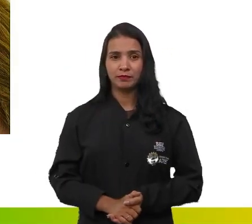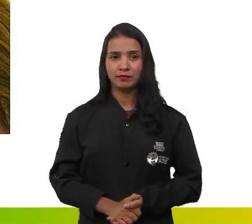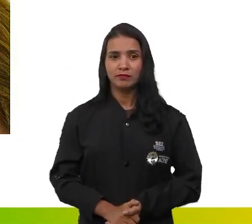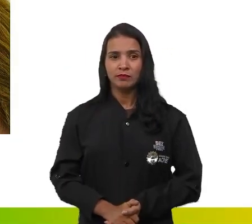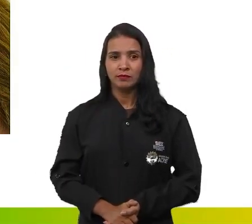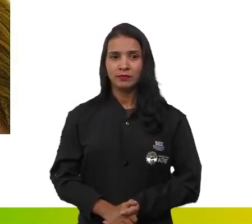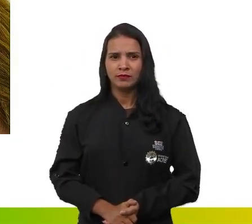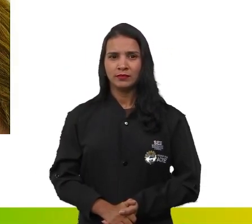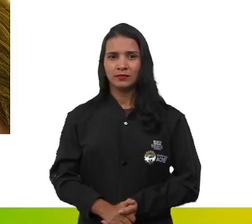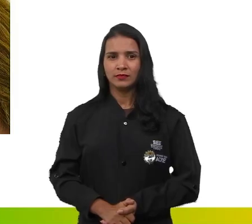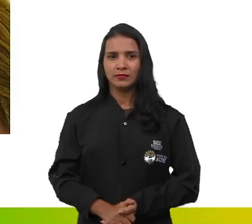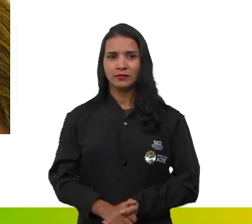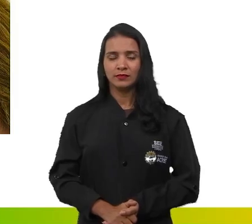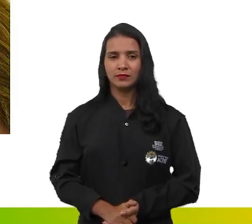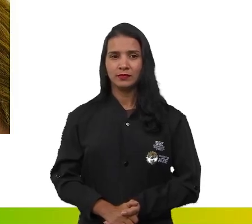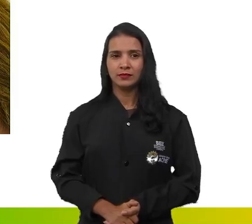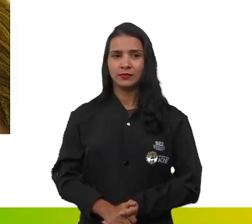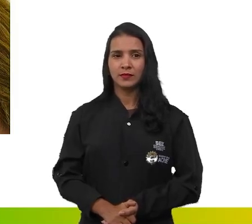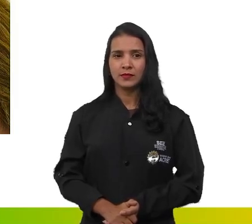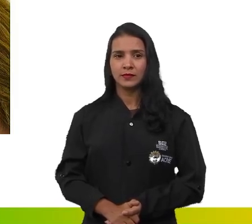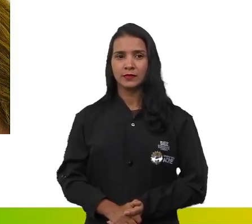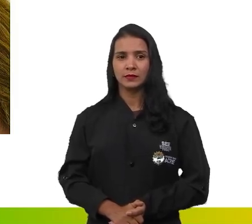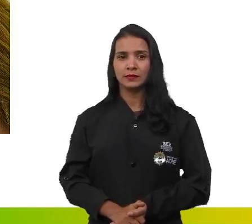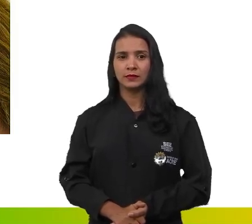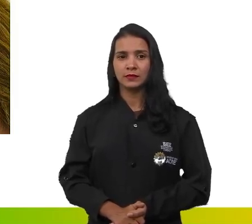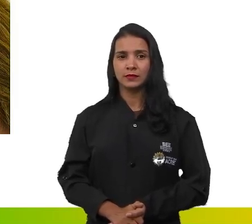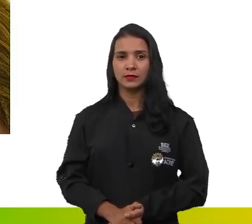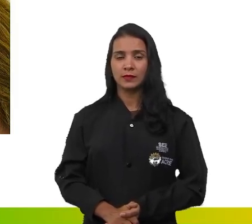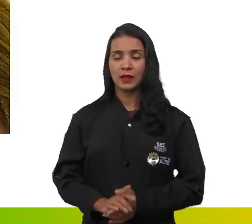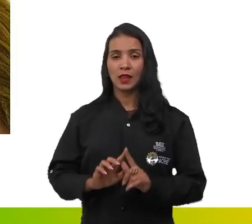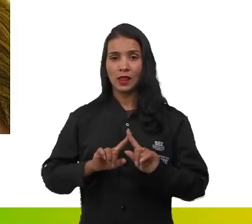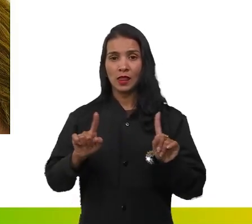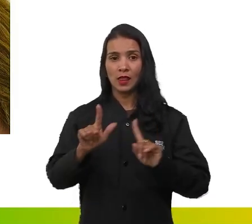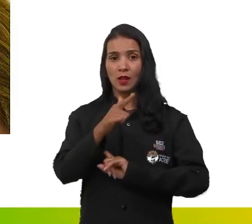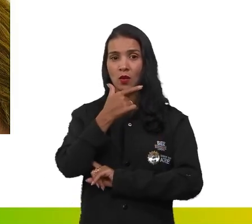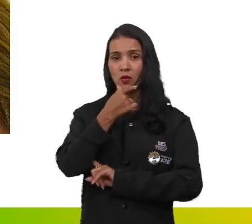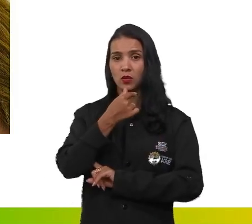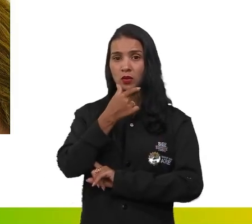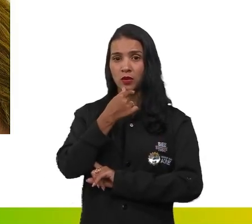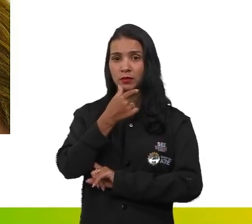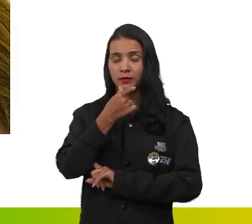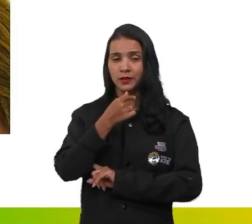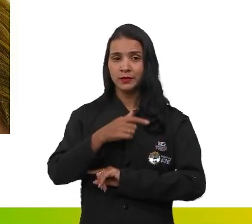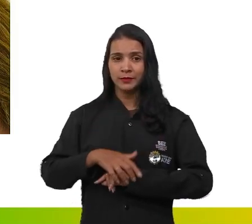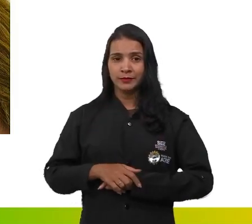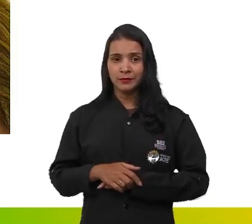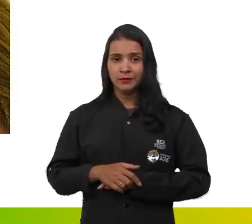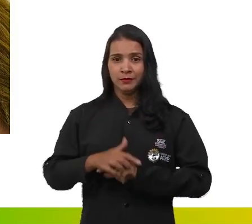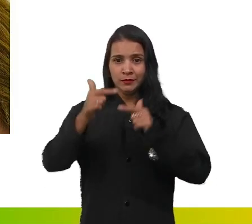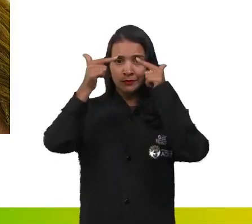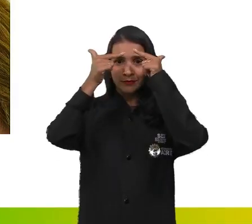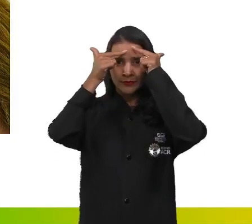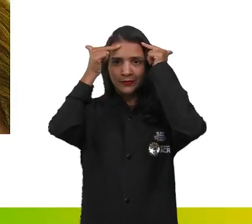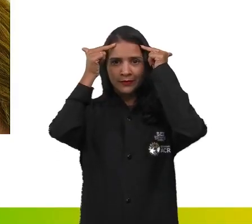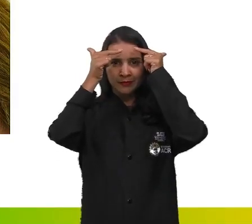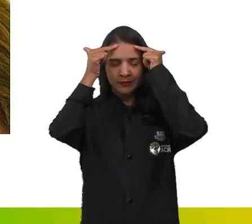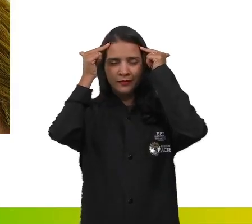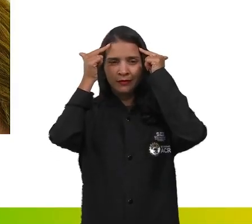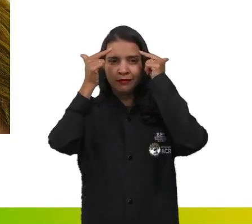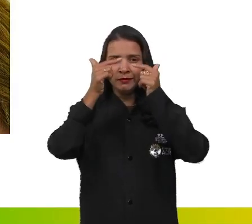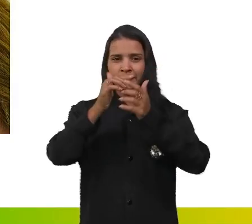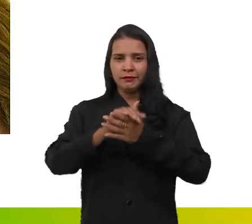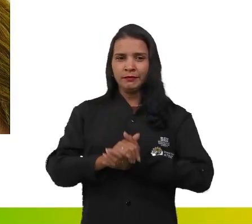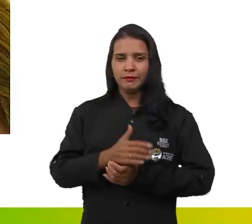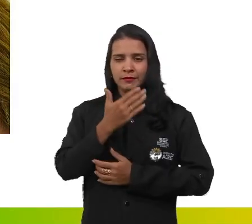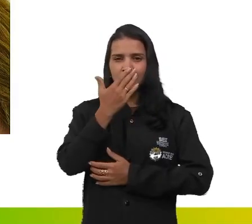Só que, olha só o detalhe. No homem, pessoal, a calvície, o Czão,